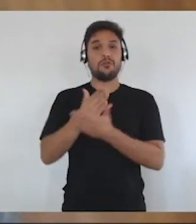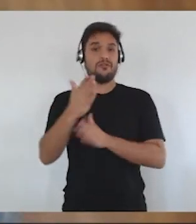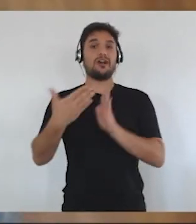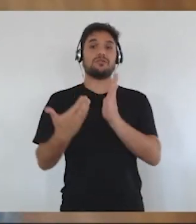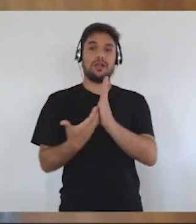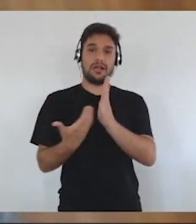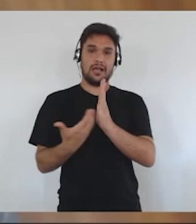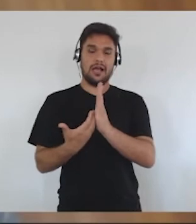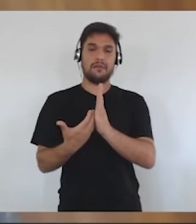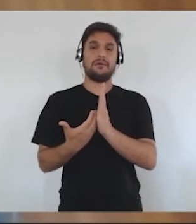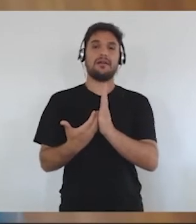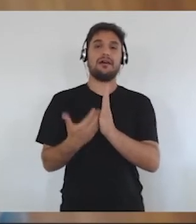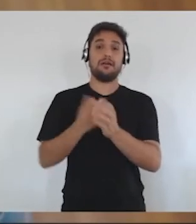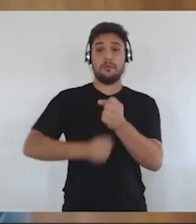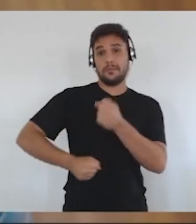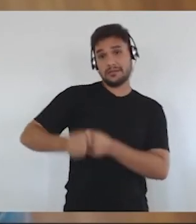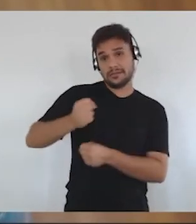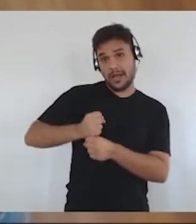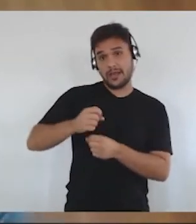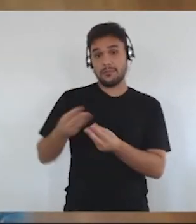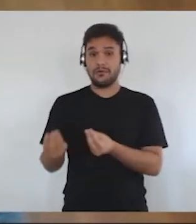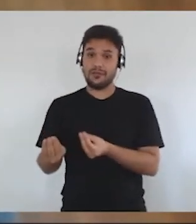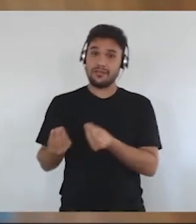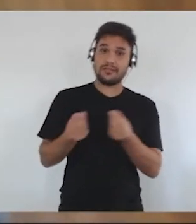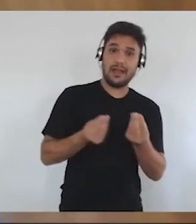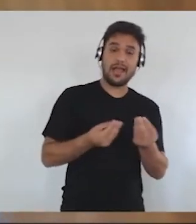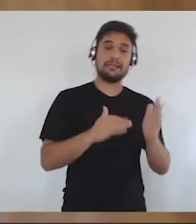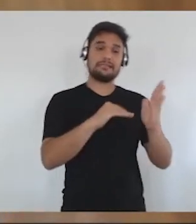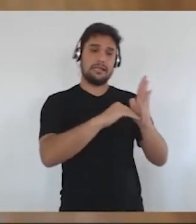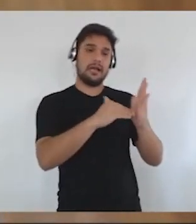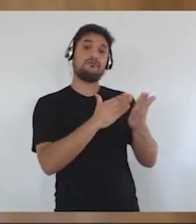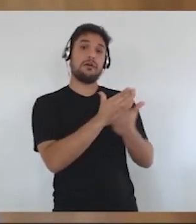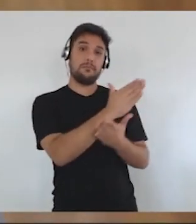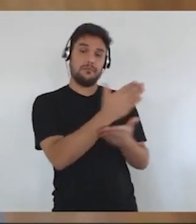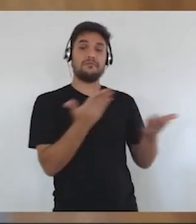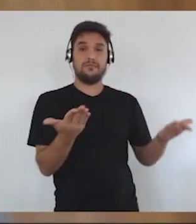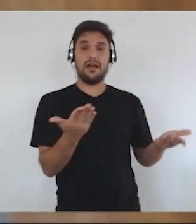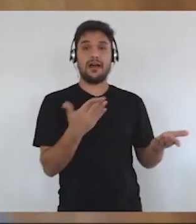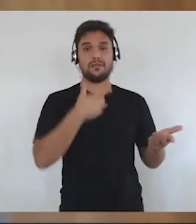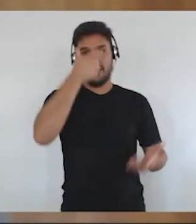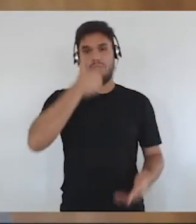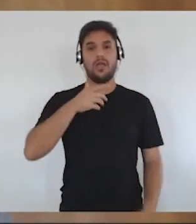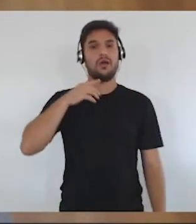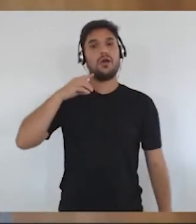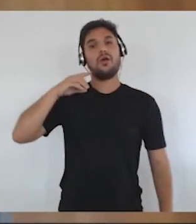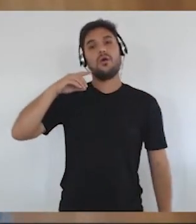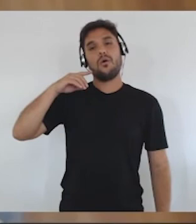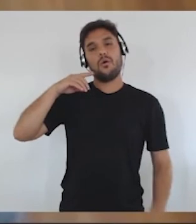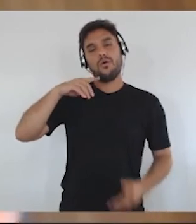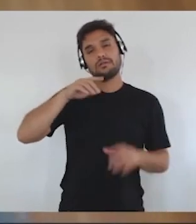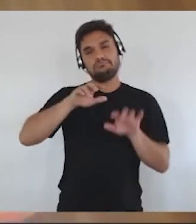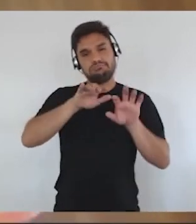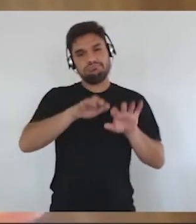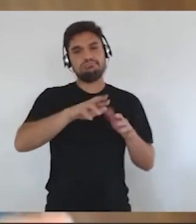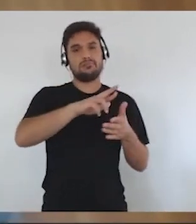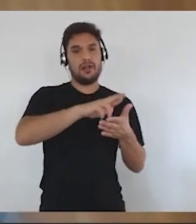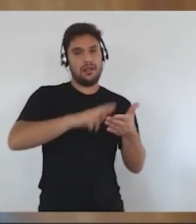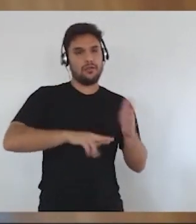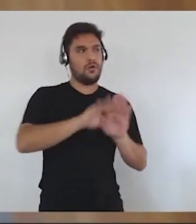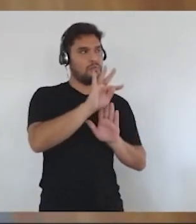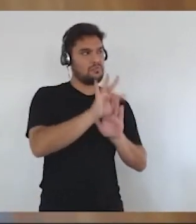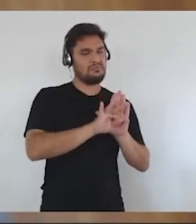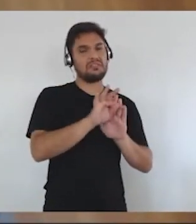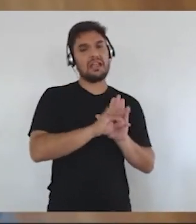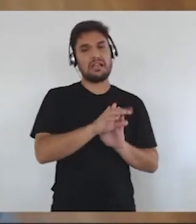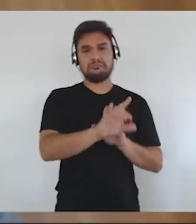na legislatura passada, depois foi para o Senado, foi aprovado no Senado recentemente, até sob minha relatoria, também um texto legal